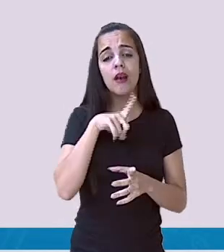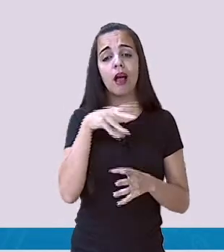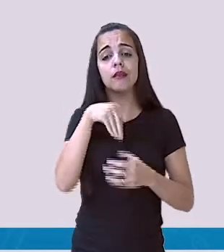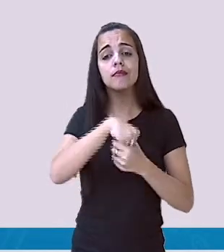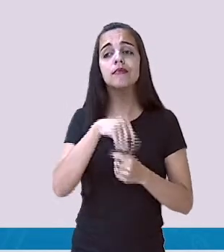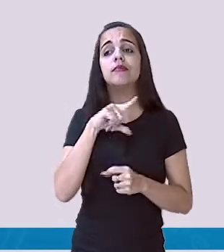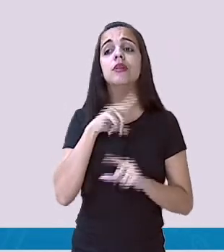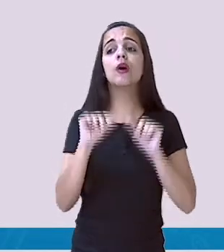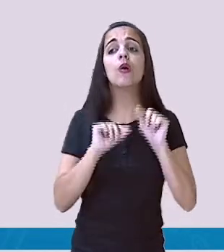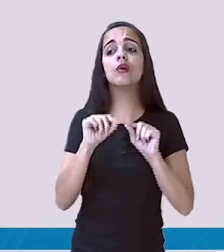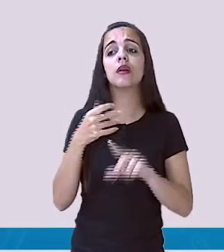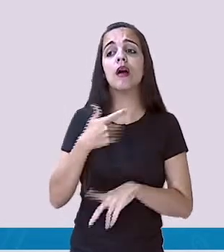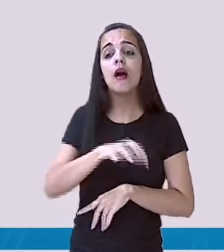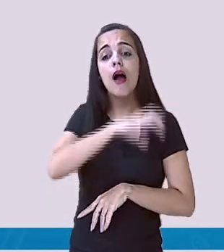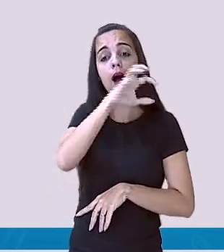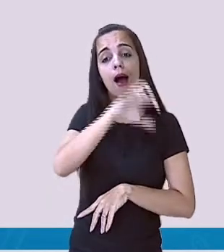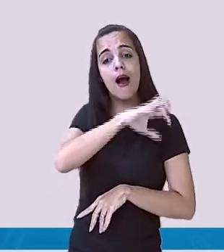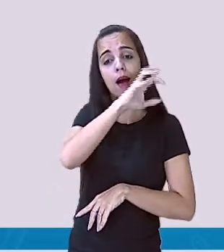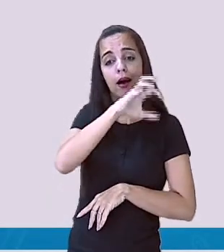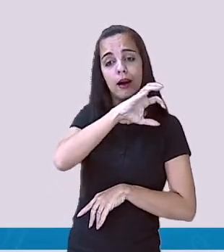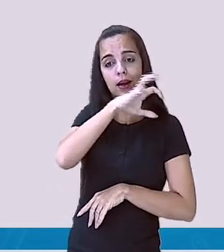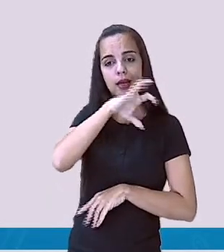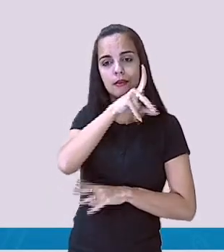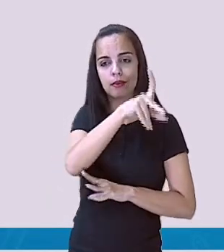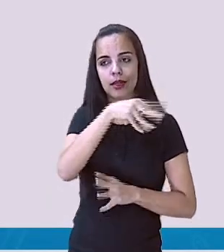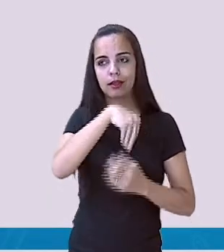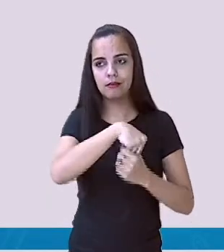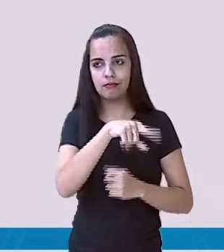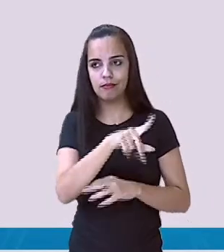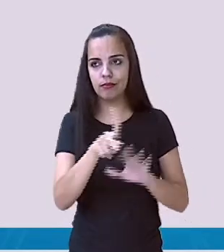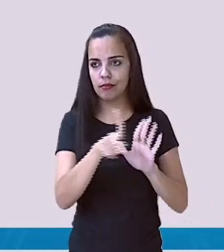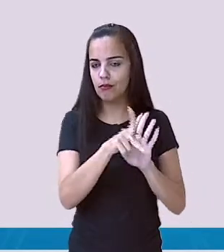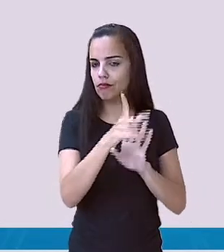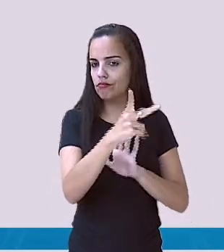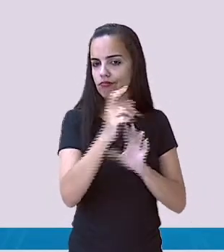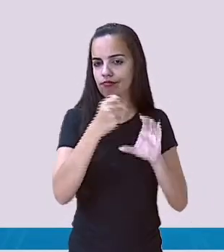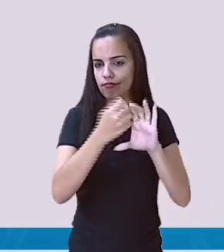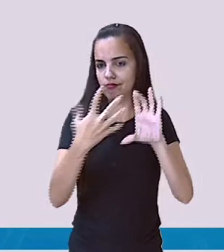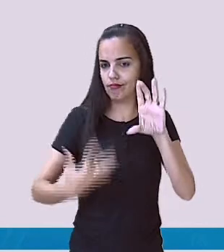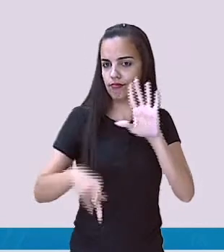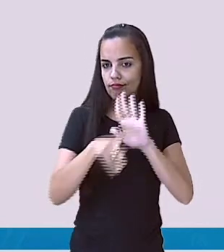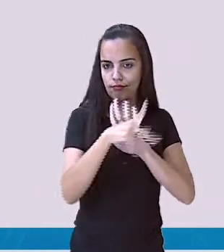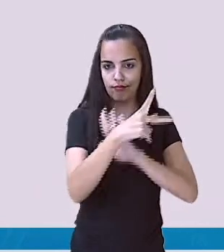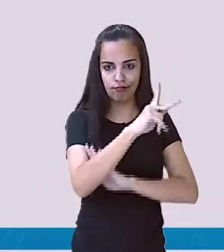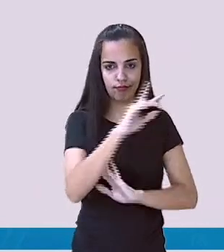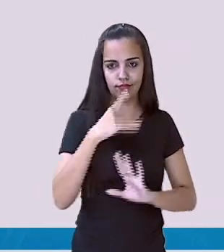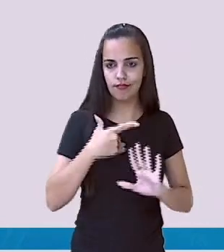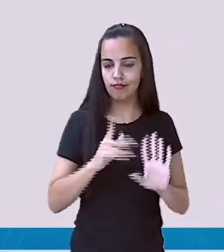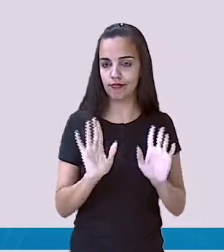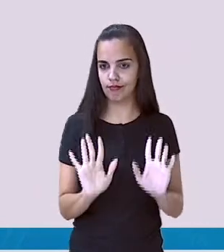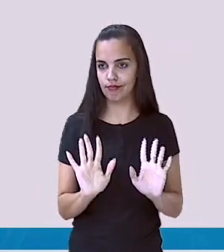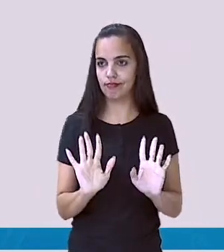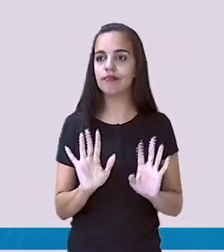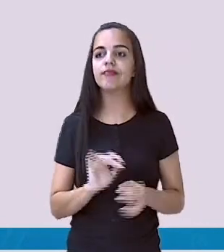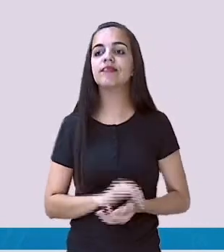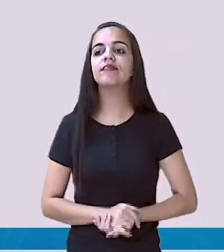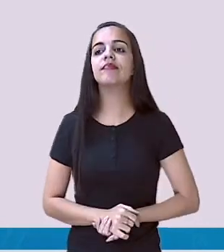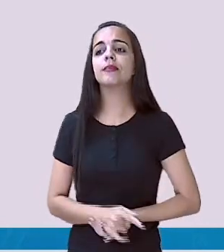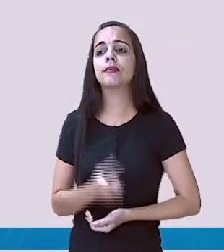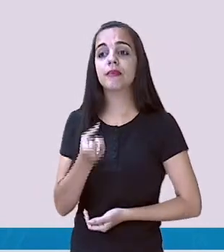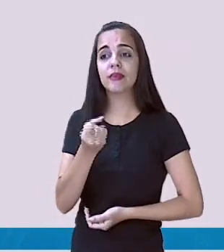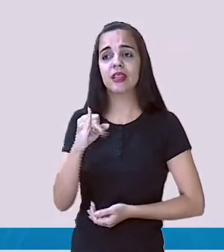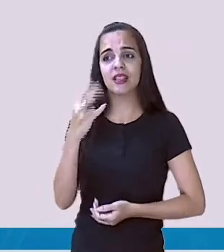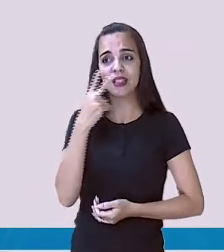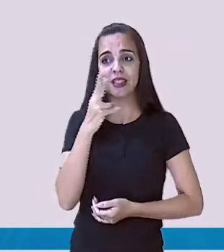também dentro dessa paisagem animais, né? Então, é característica da paisagem florestas. Então, se você vê